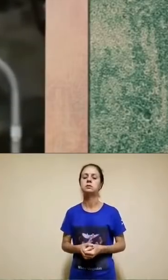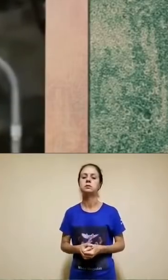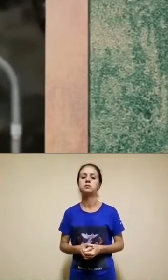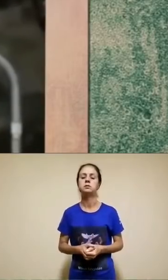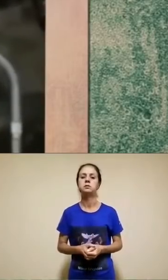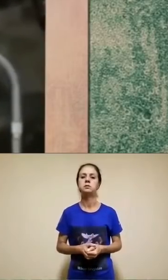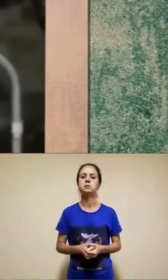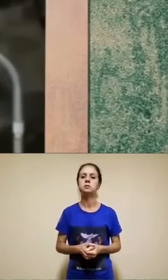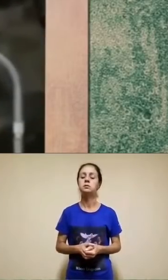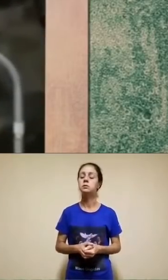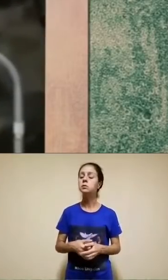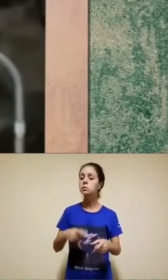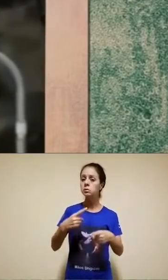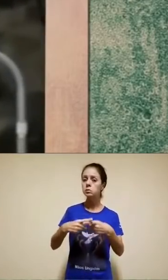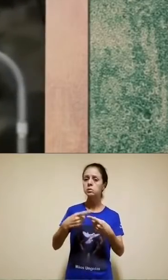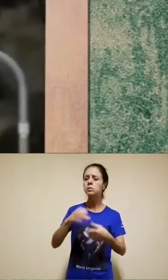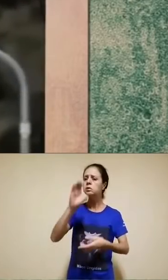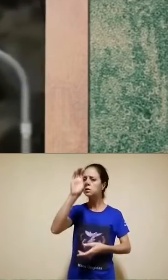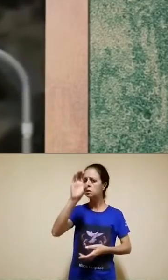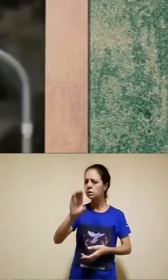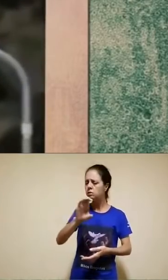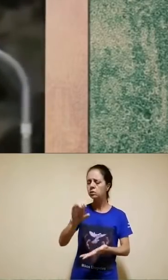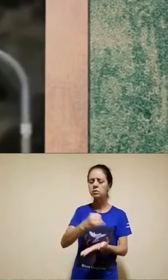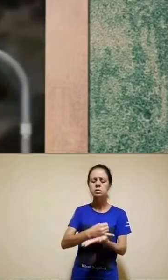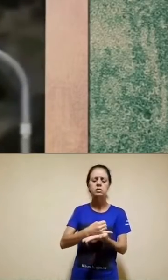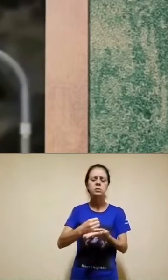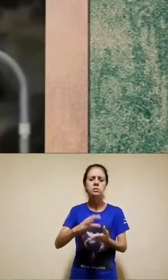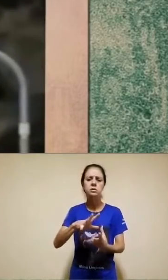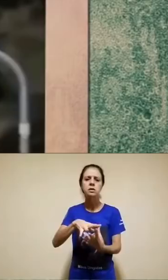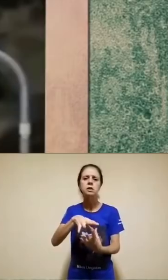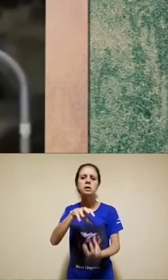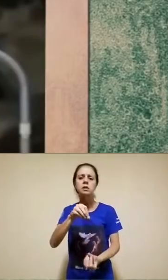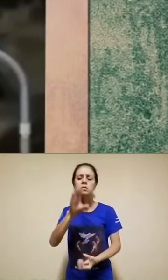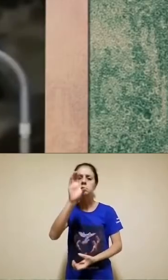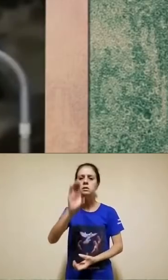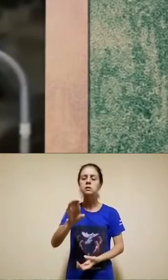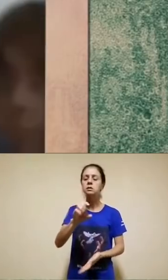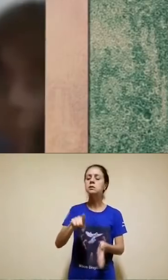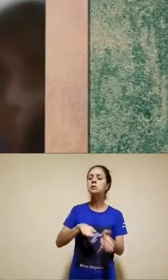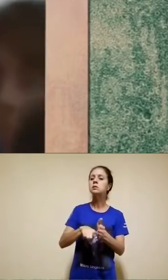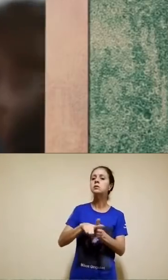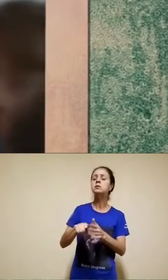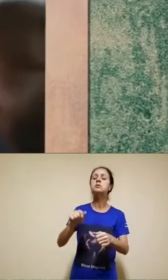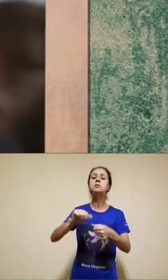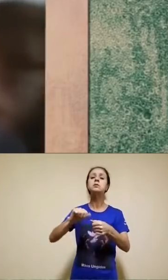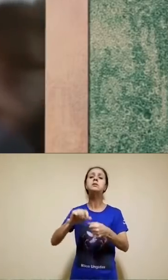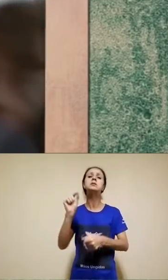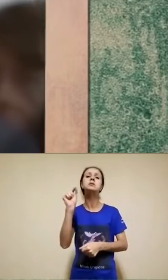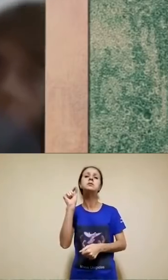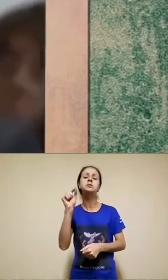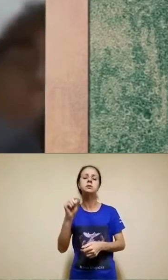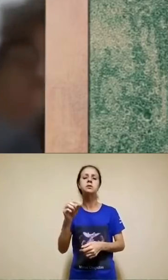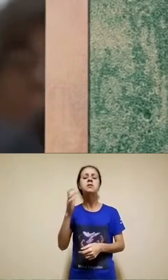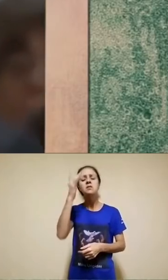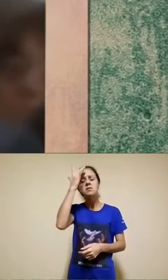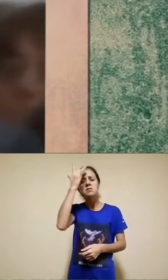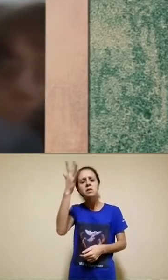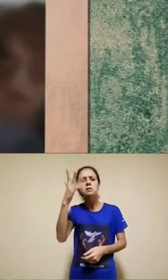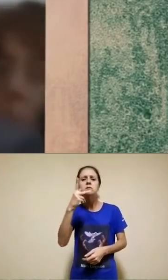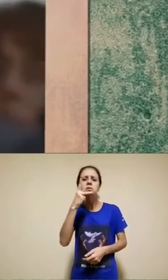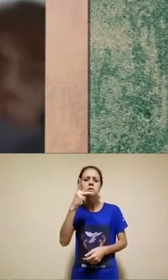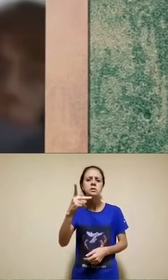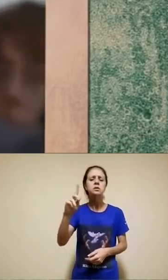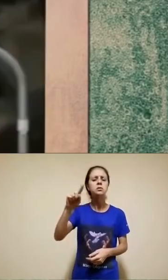con lo spirito evangelico? Quella è una domanda che ti lascio. È facile dire la colpa di quello, ma io cosa faccio,